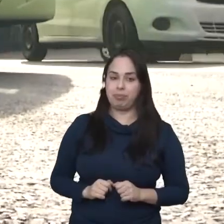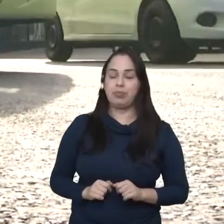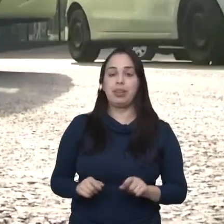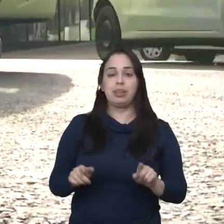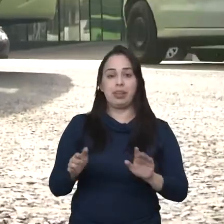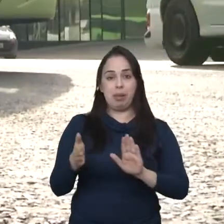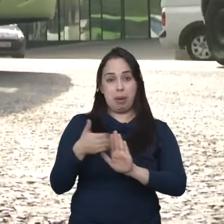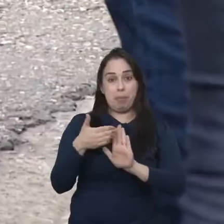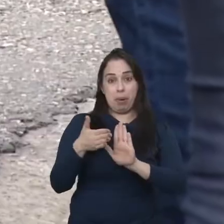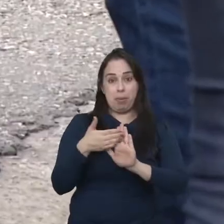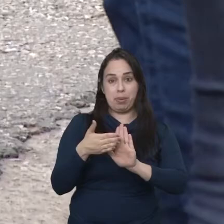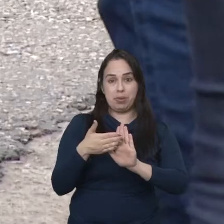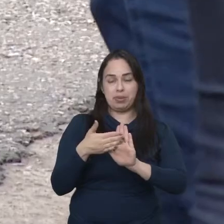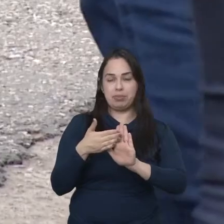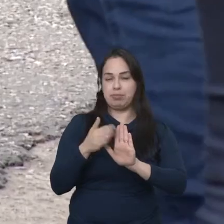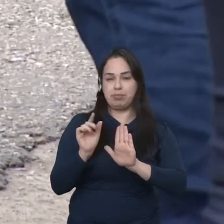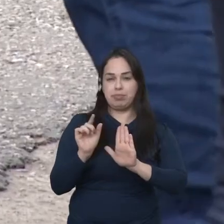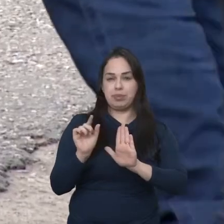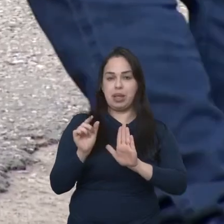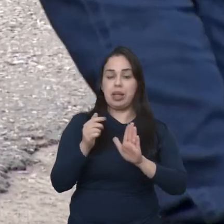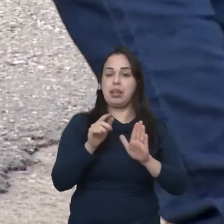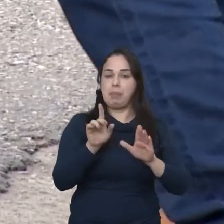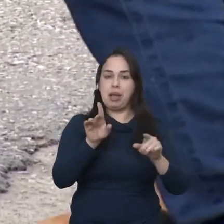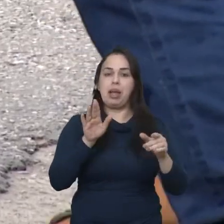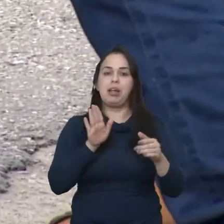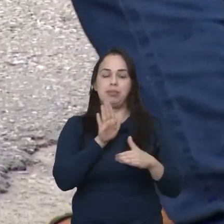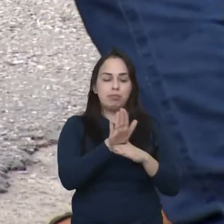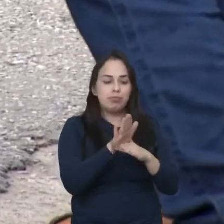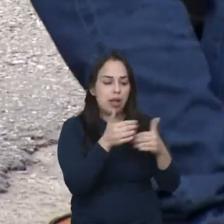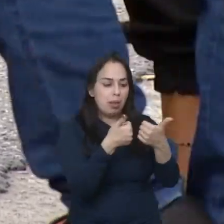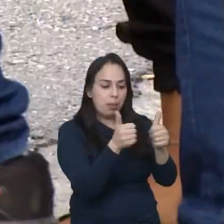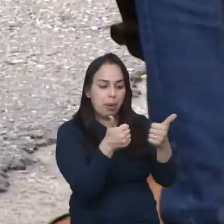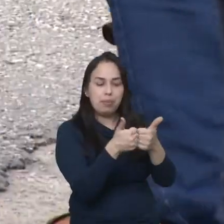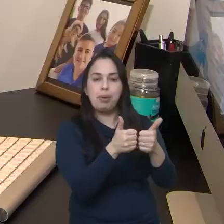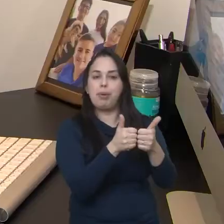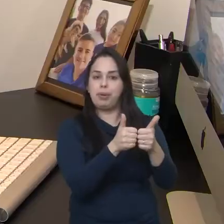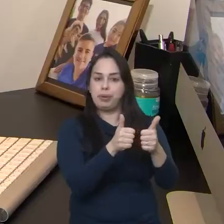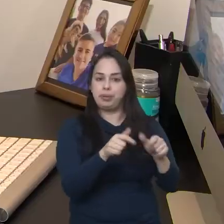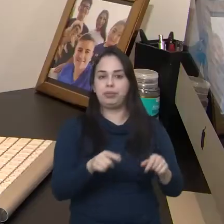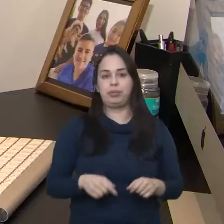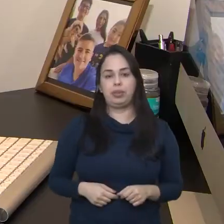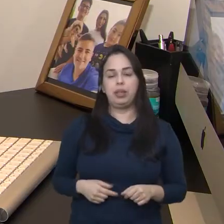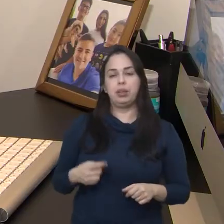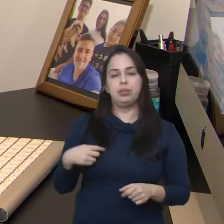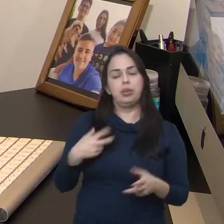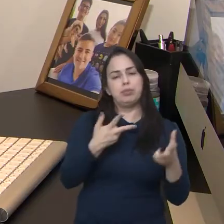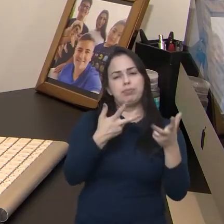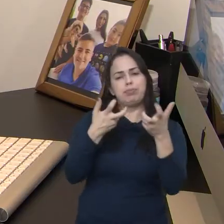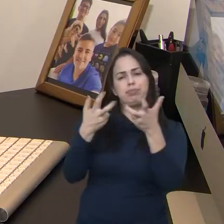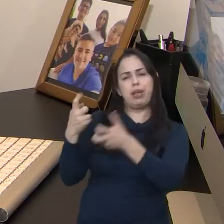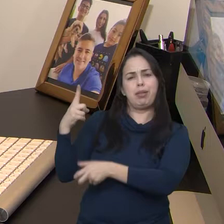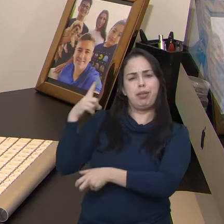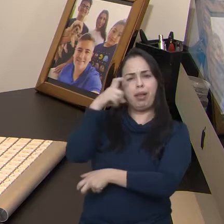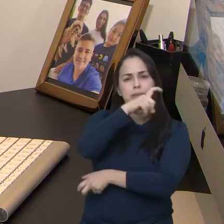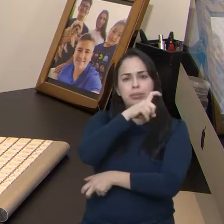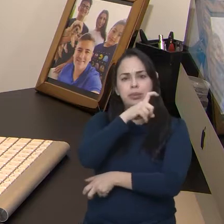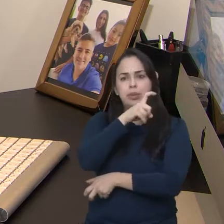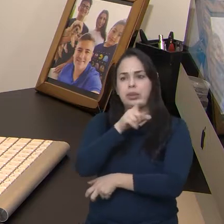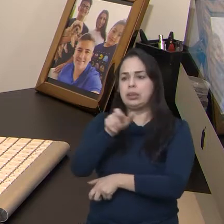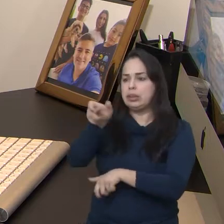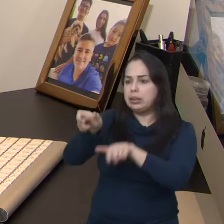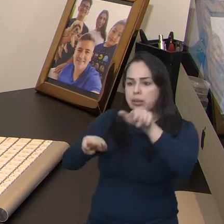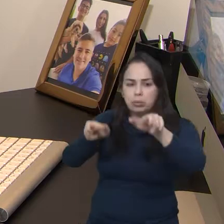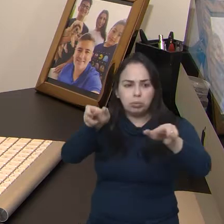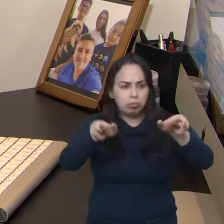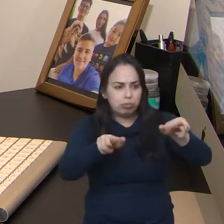a matéria, as propostas do plano também irão abranger o transporte público. Então, nós vimos dificuldades